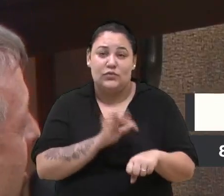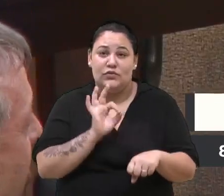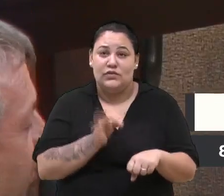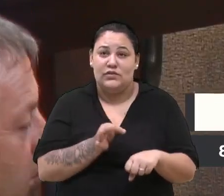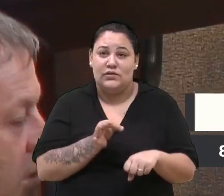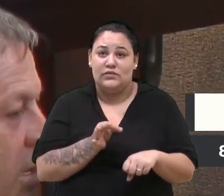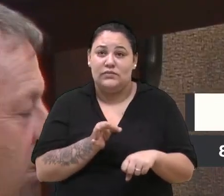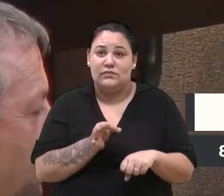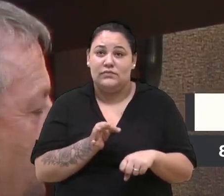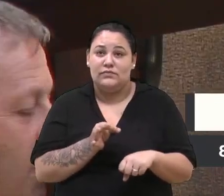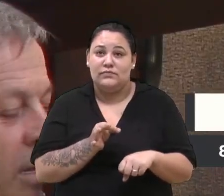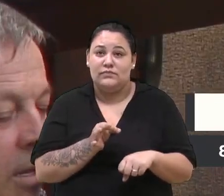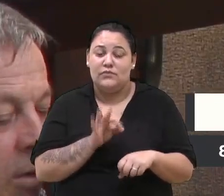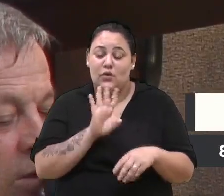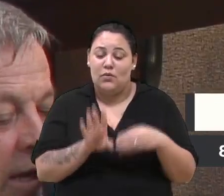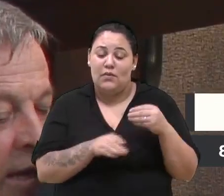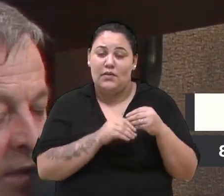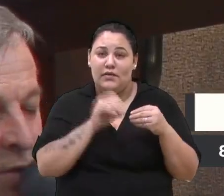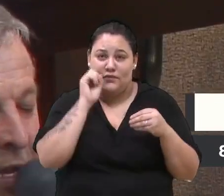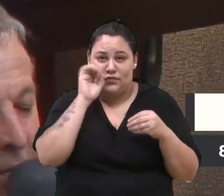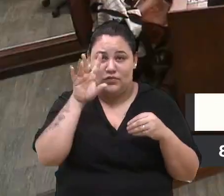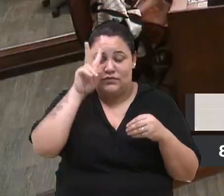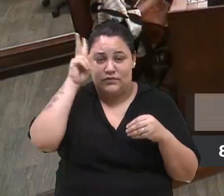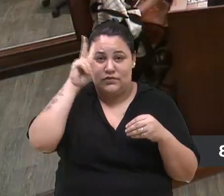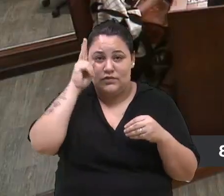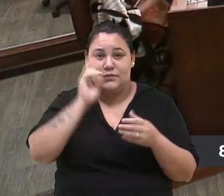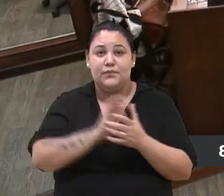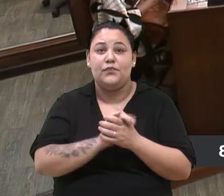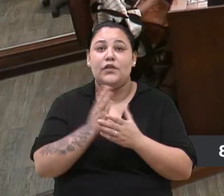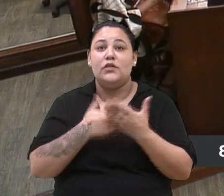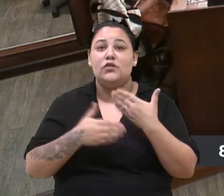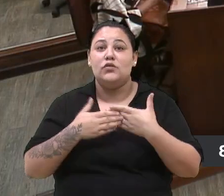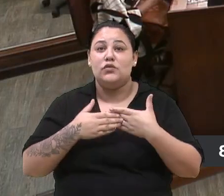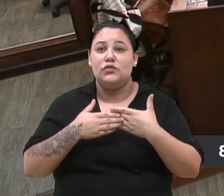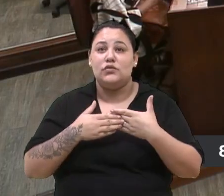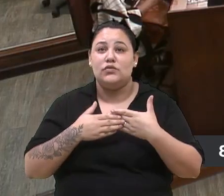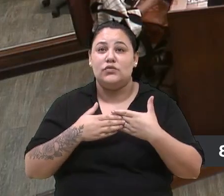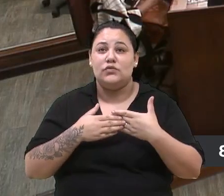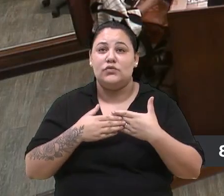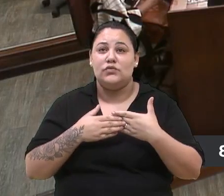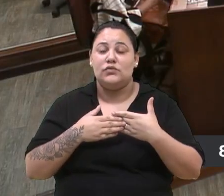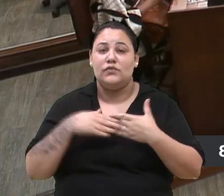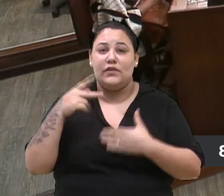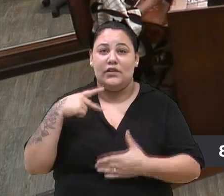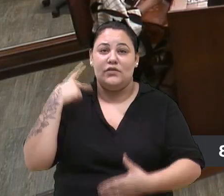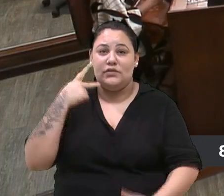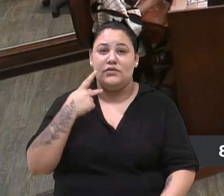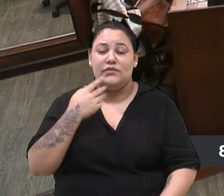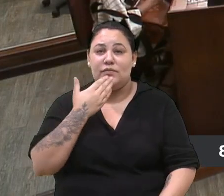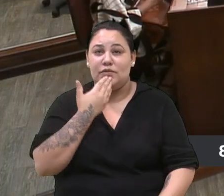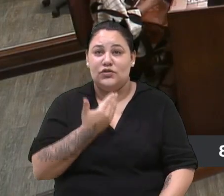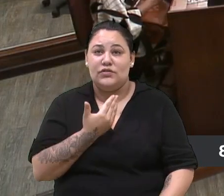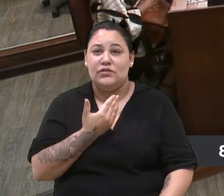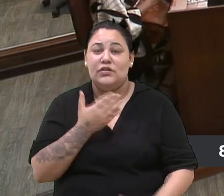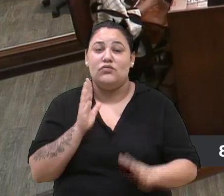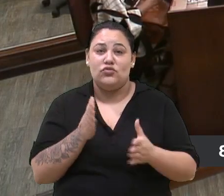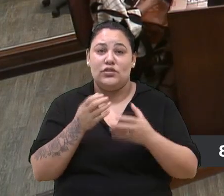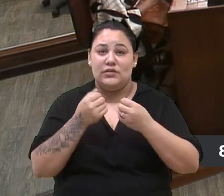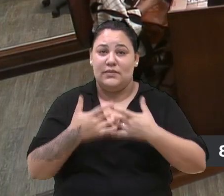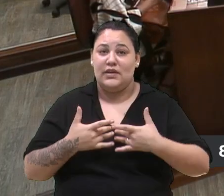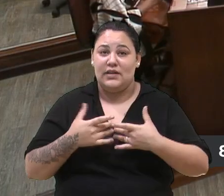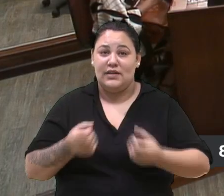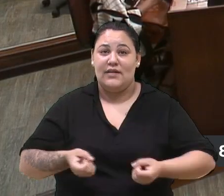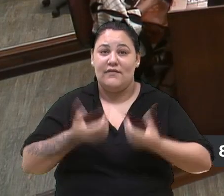favor, sua parte. Vereador. Colegas vereadores, eu não vou pedir a fala, mas teria. Eu já falei aqui na Festa da Uva, eu,